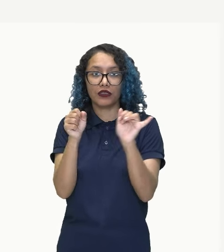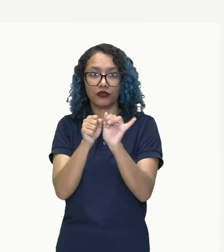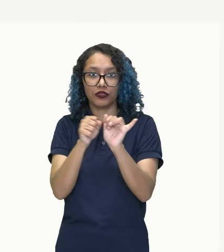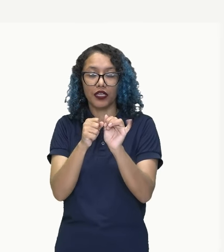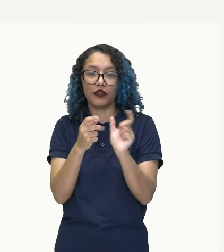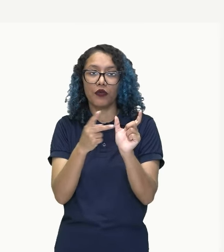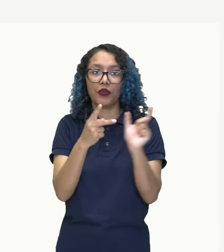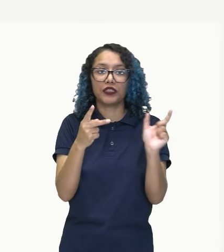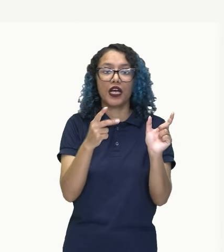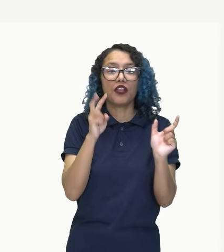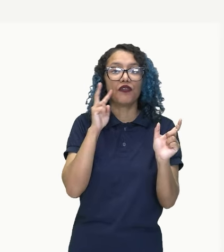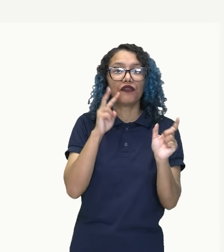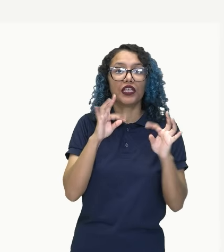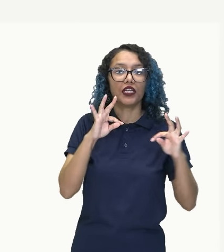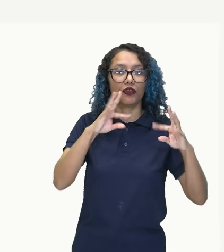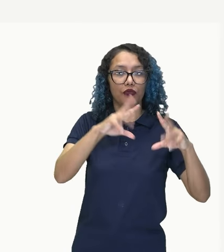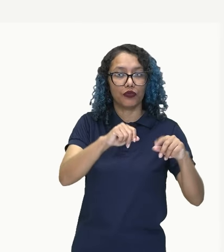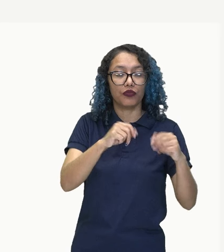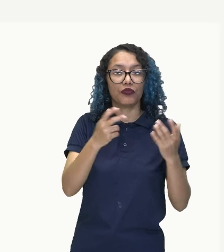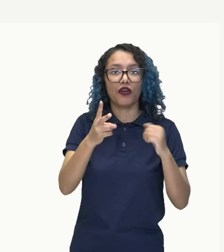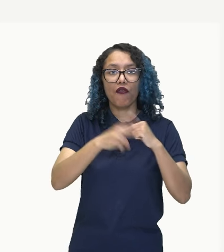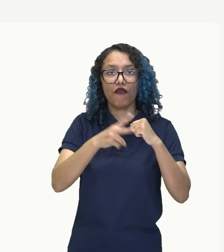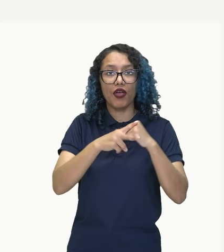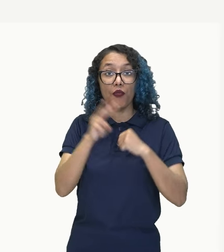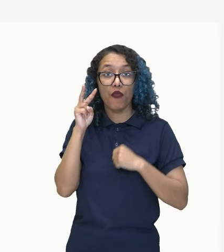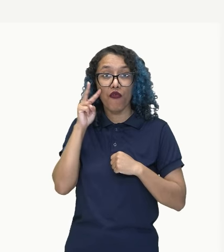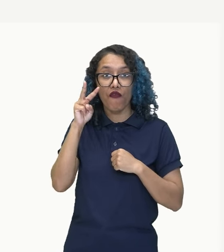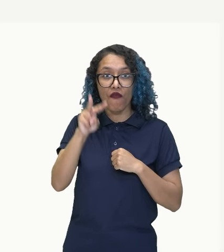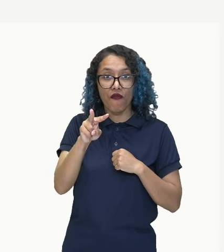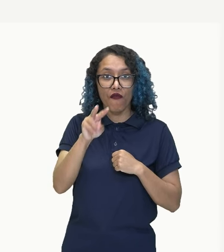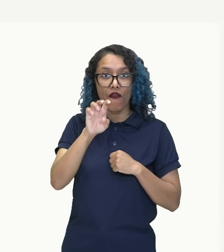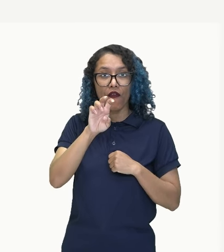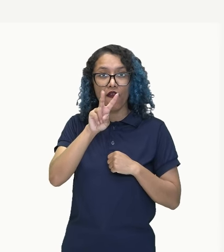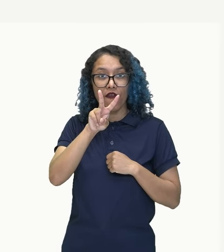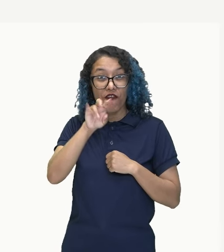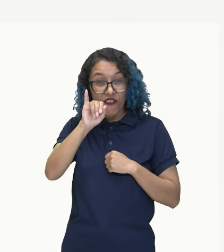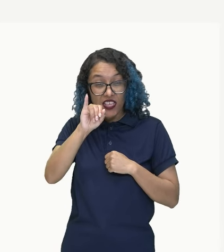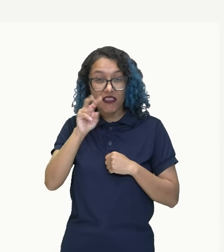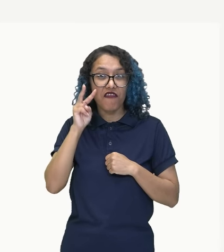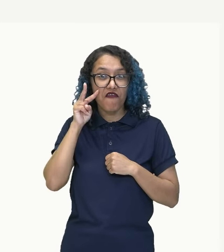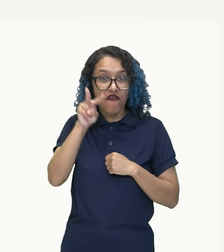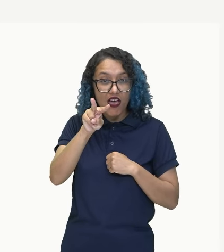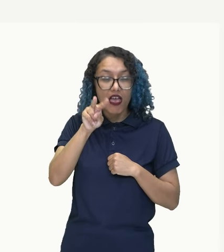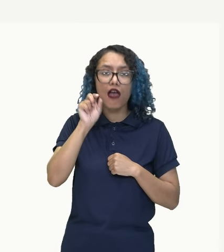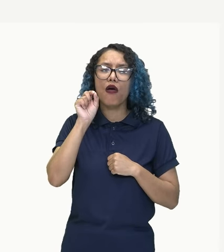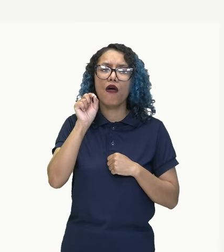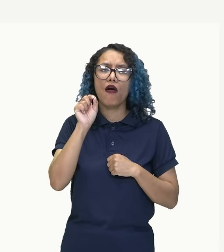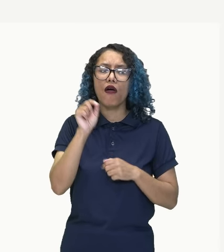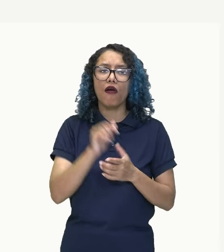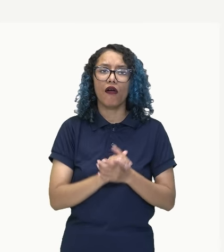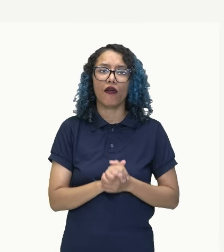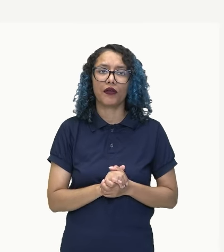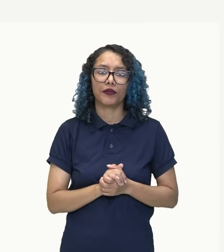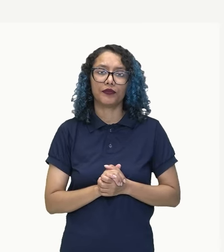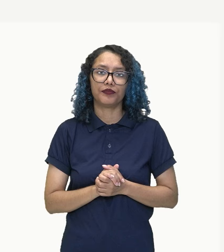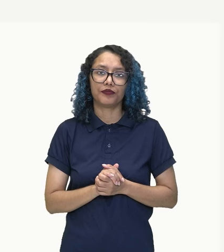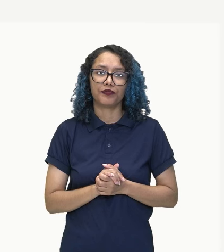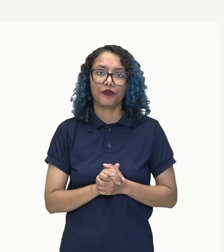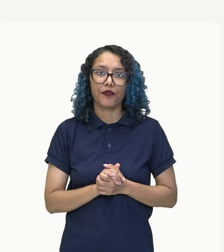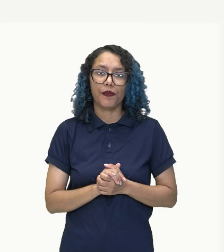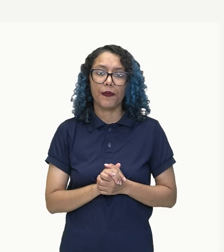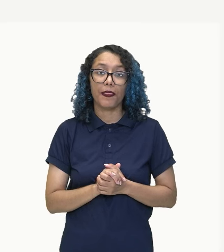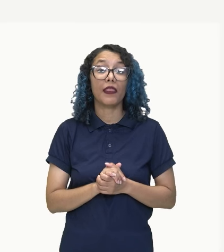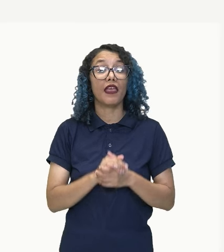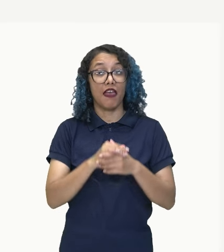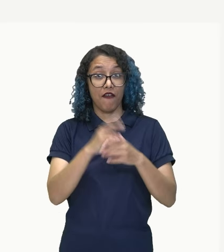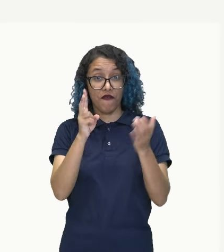né? O verbo ver, o verbo vi, né? Aí, na forma do vi, ele é justamente um verbo que precisa